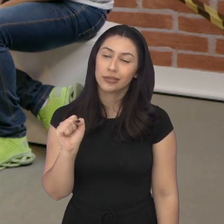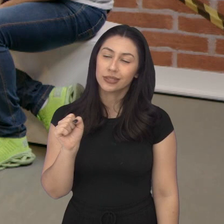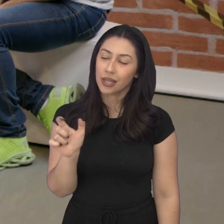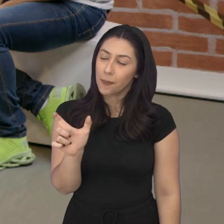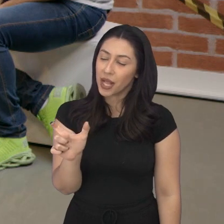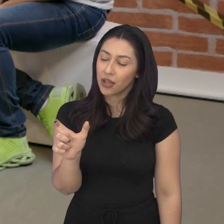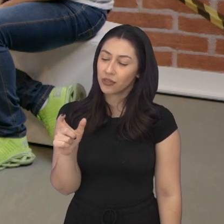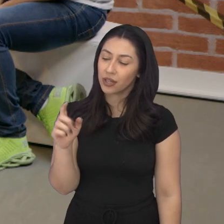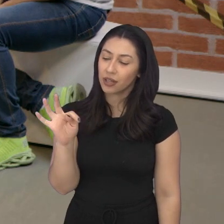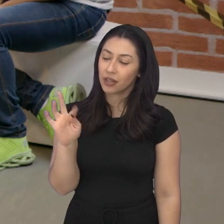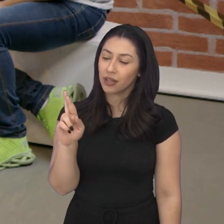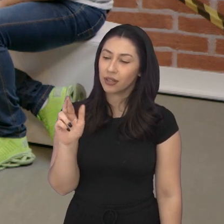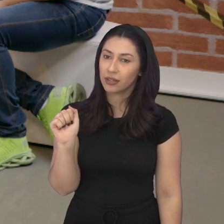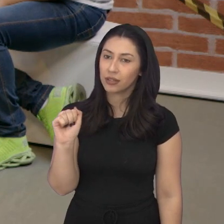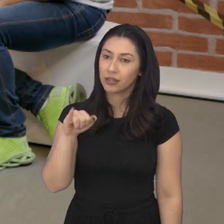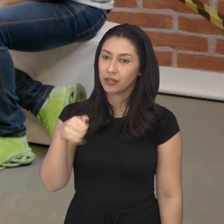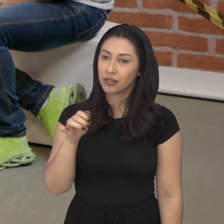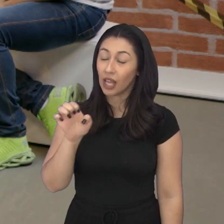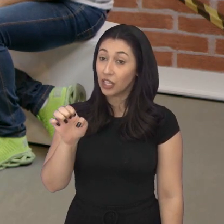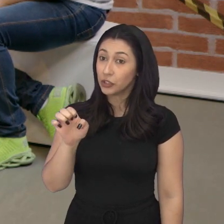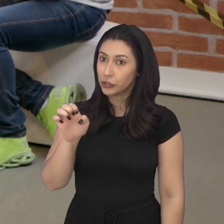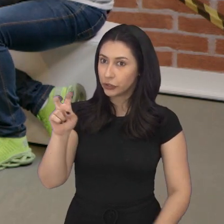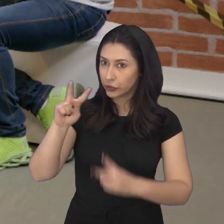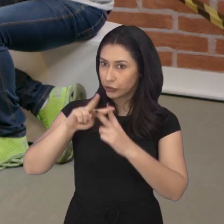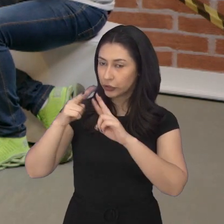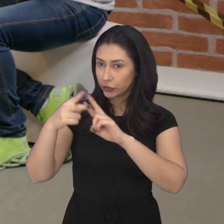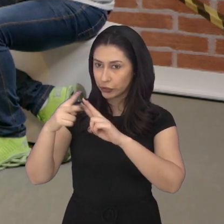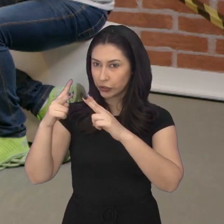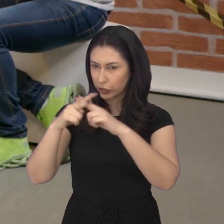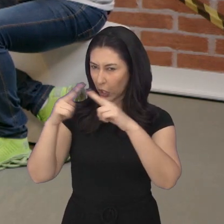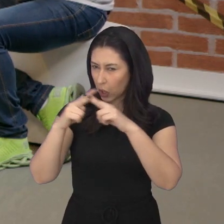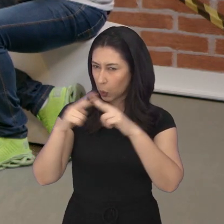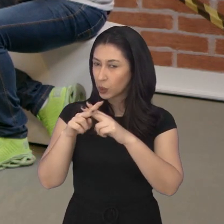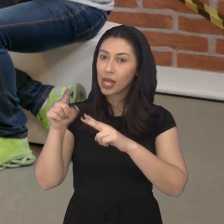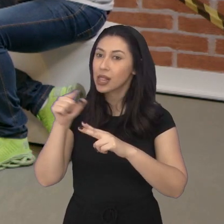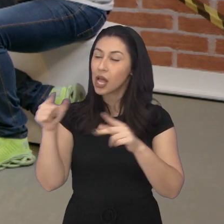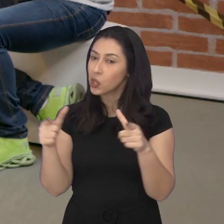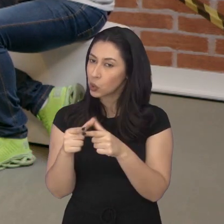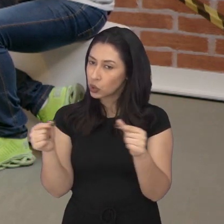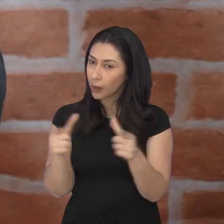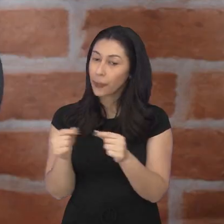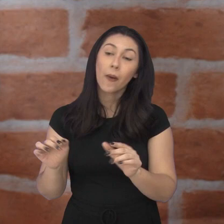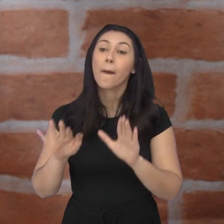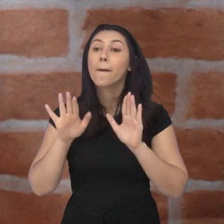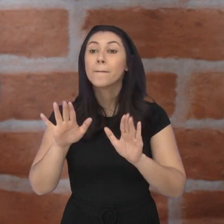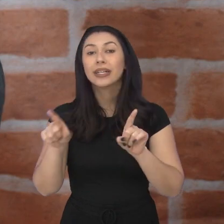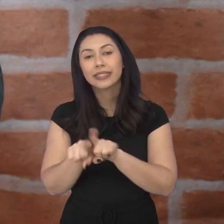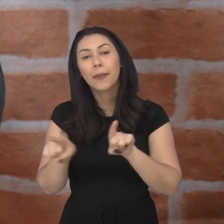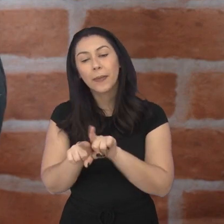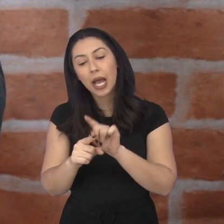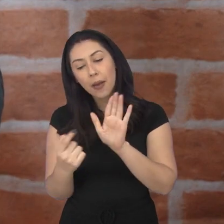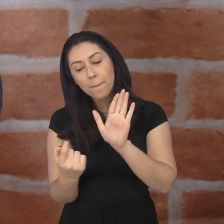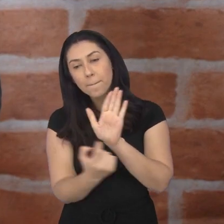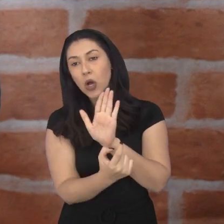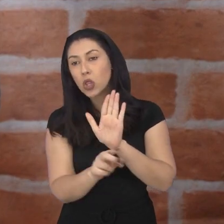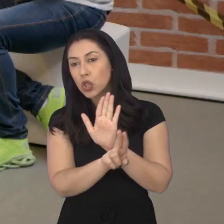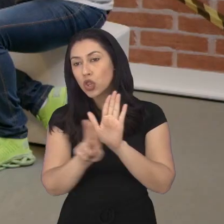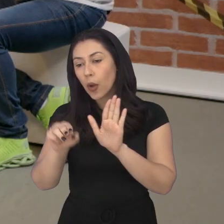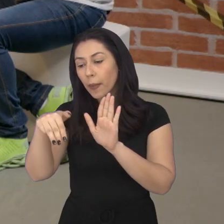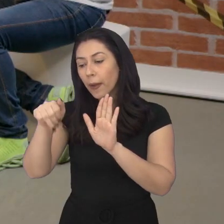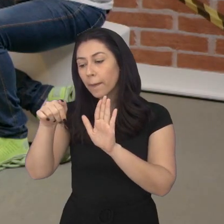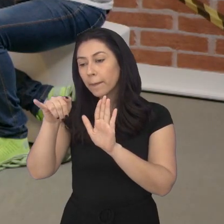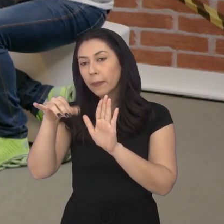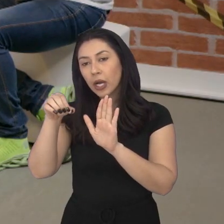um traje de luta em uma modalidade do Japão. Mas foi feito por uma grife assinando como maiô masculino. Maiô